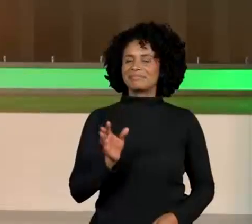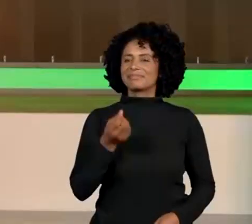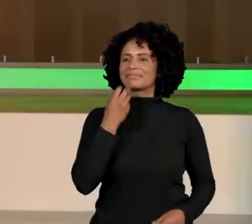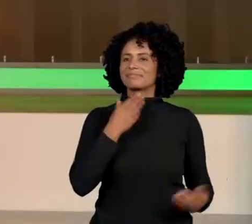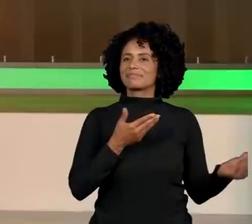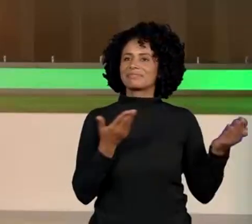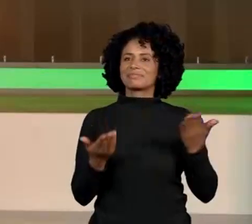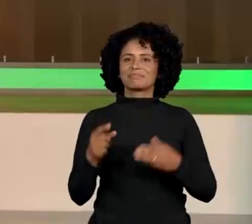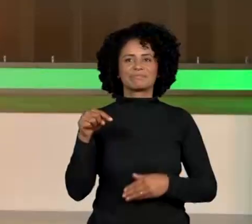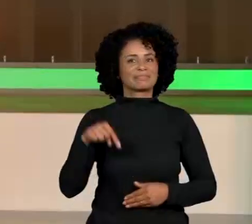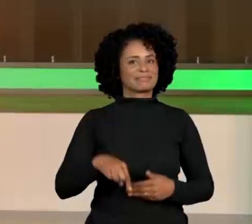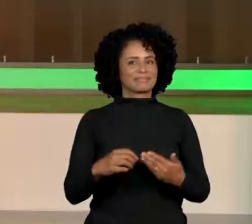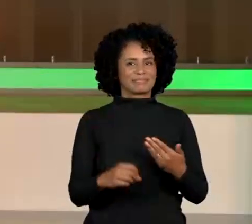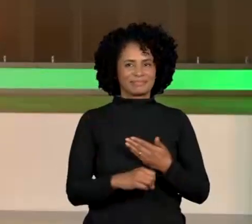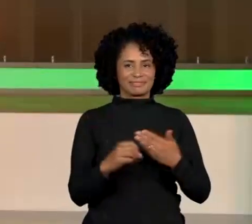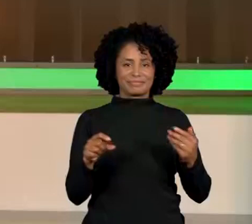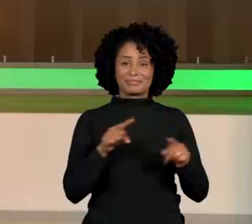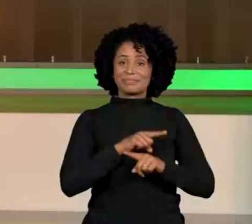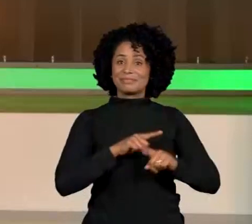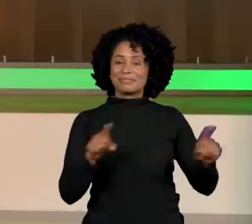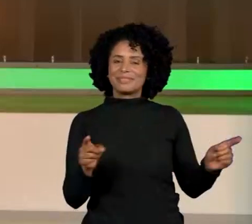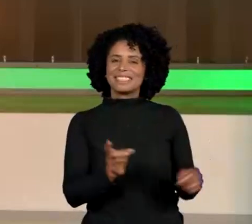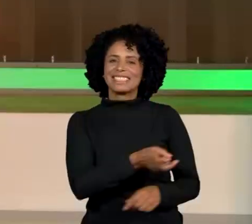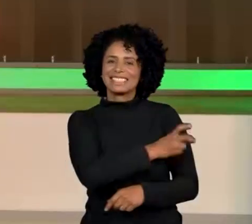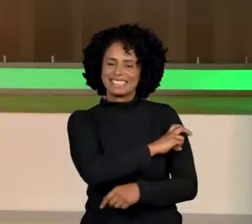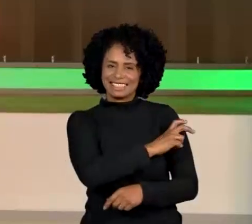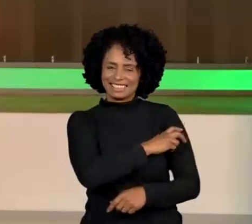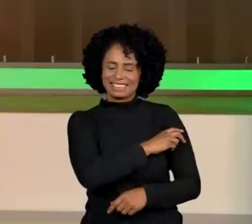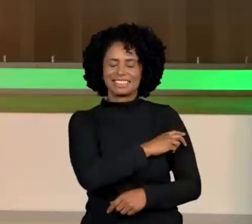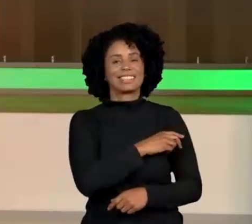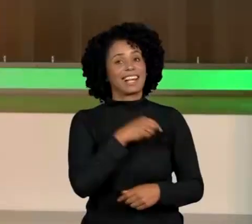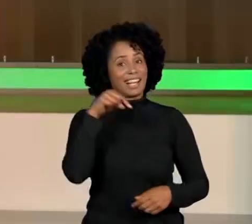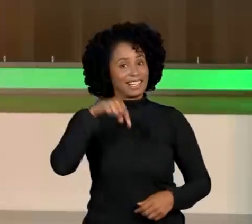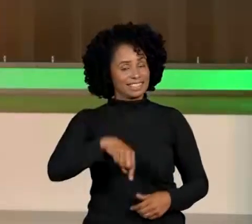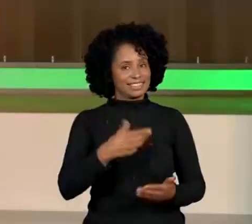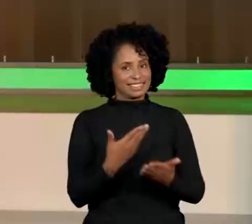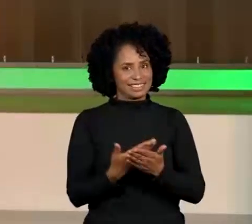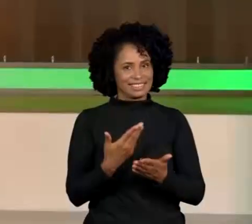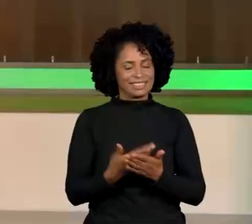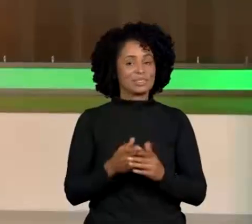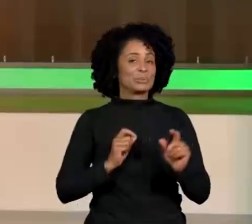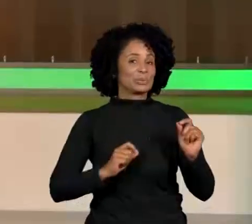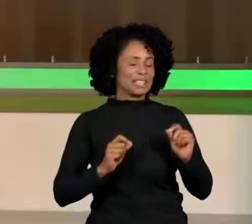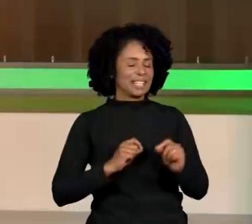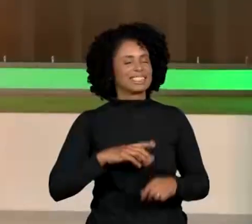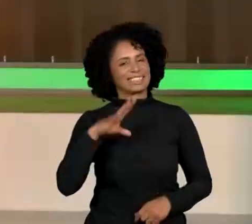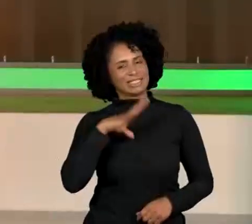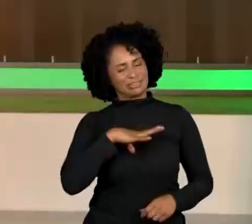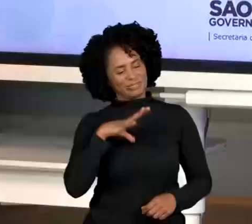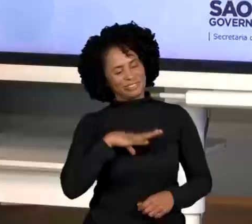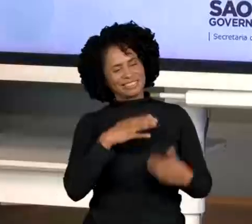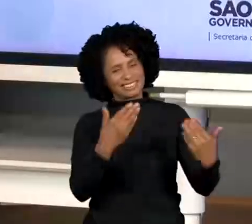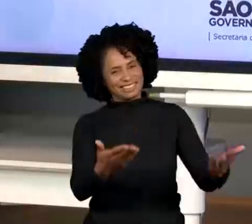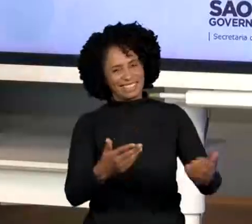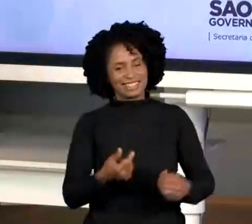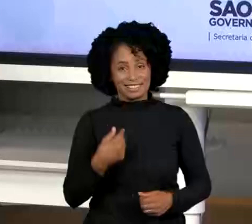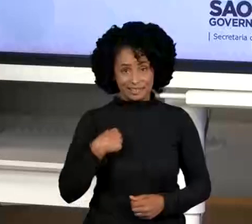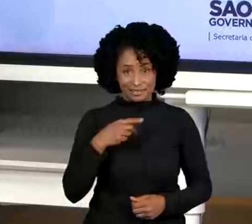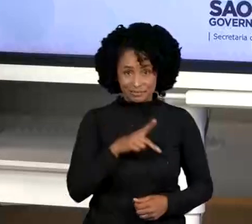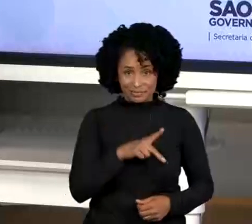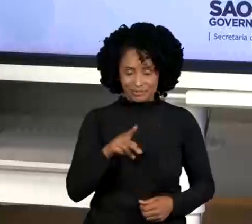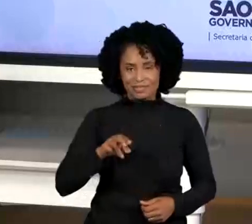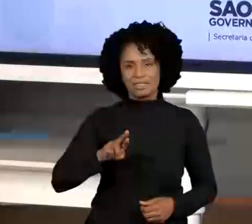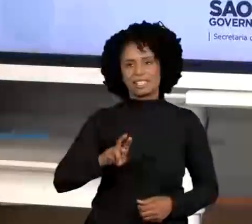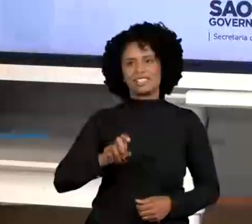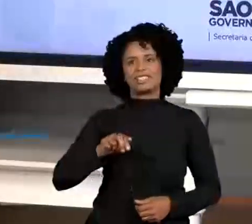Sejam muito bem-vindos, galerinha do 5º ano, para a nossa aula de língua portuguesa. Eu sou a professora